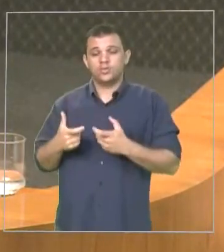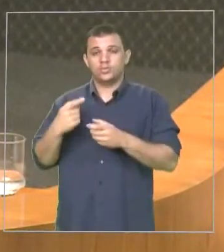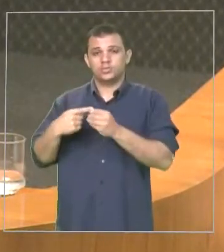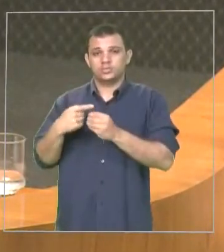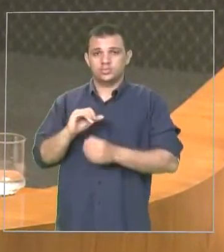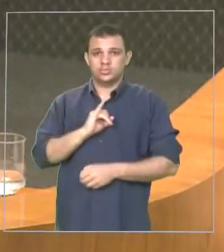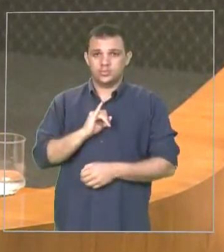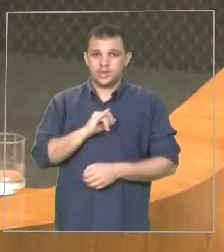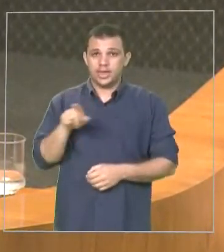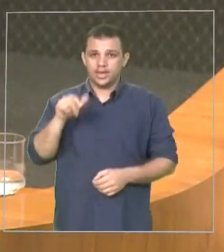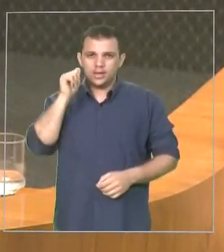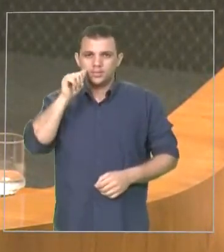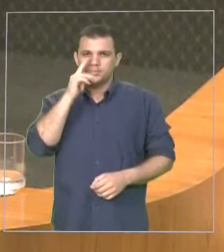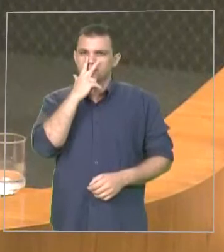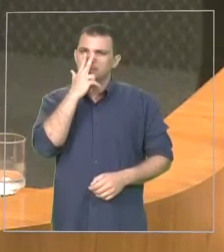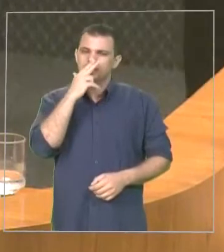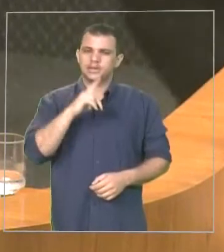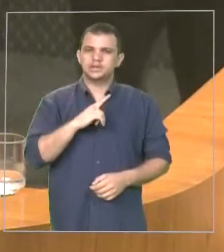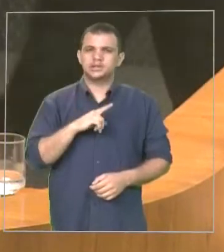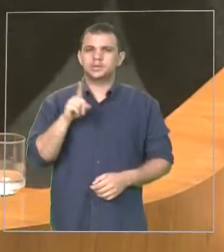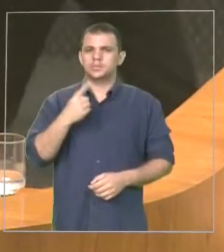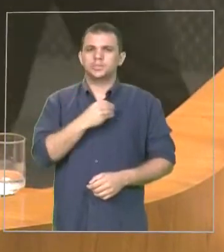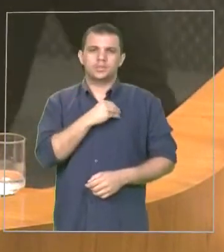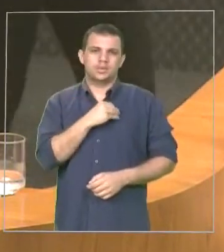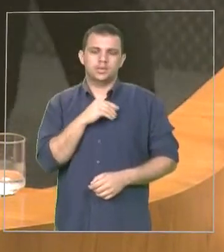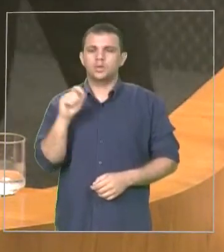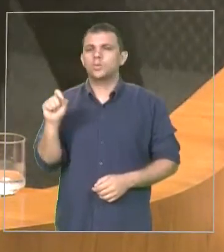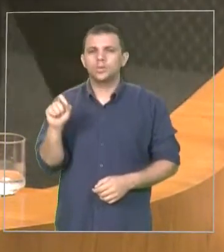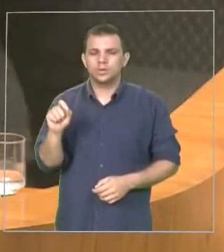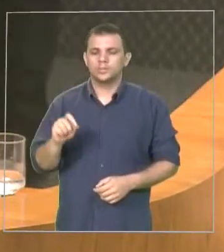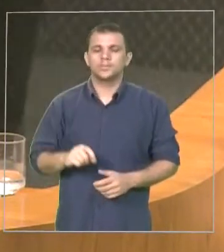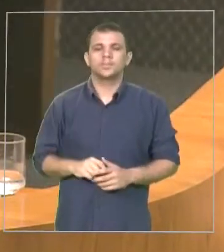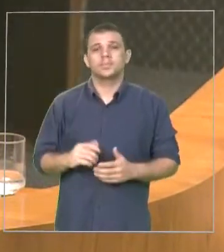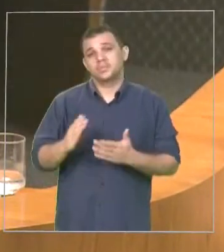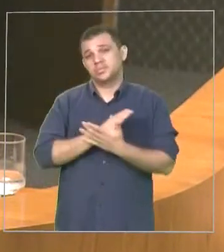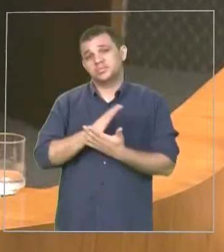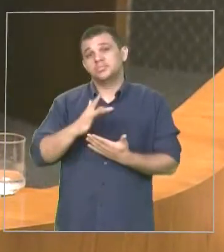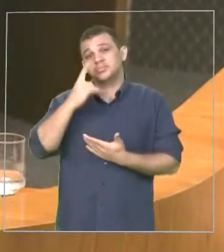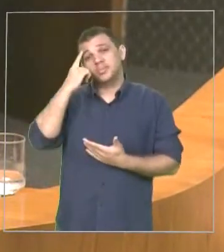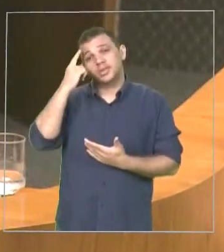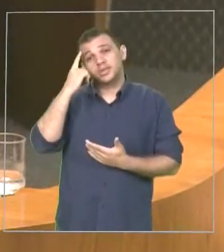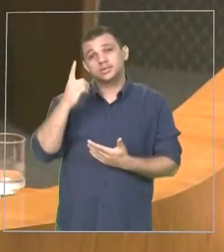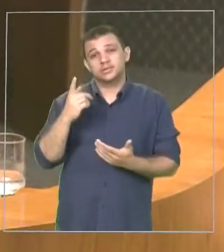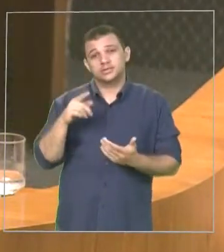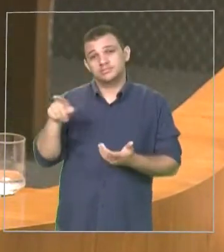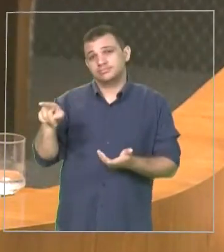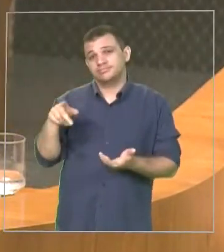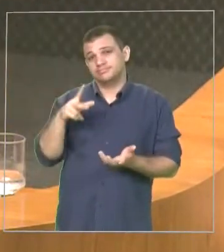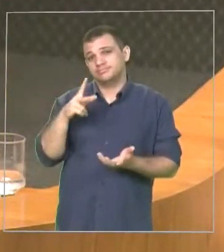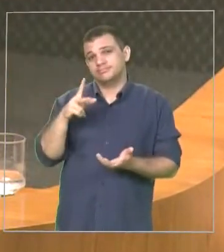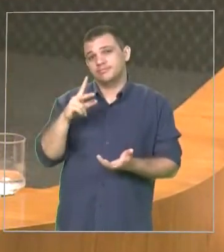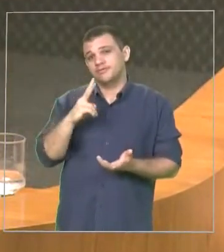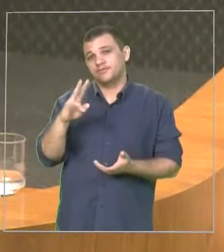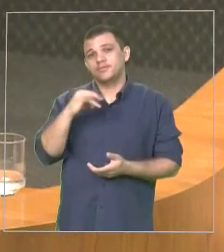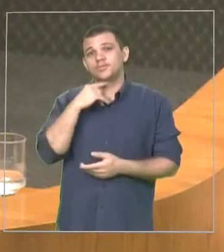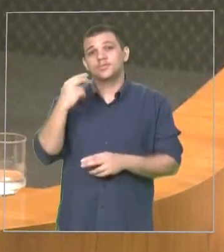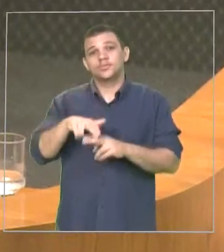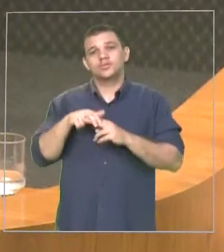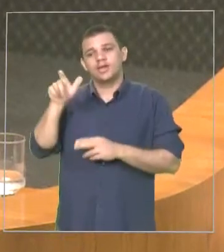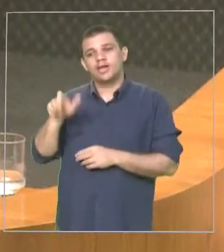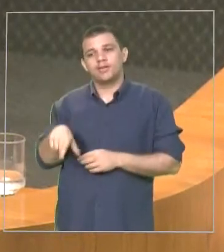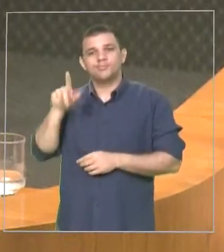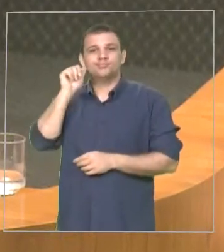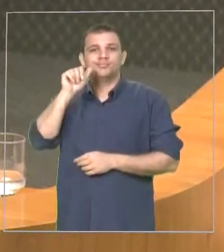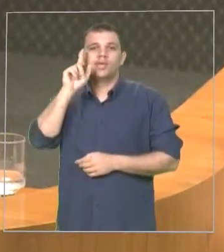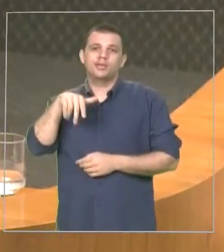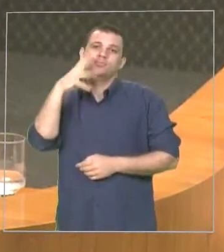essa moça tem um pecado, que para alguns parece mortal, ela ser bonita,